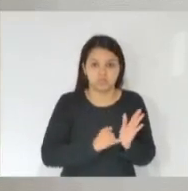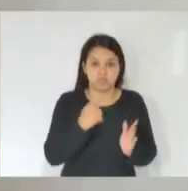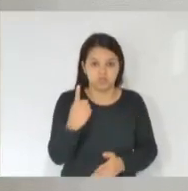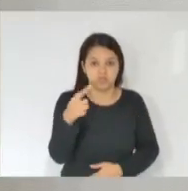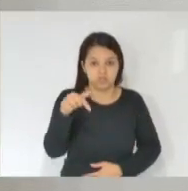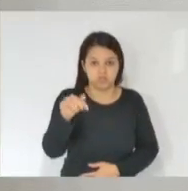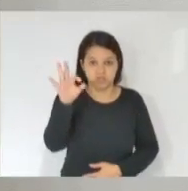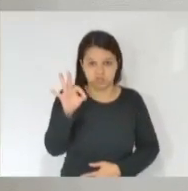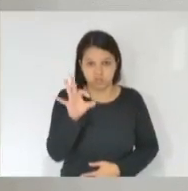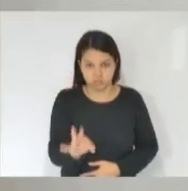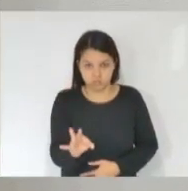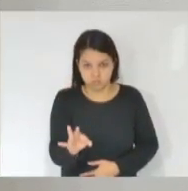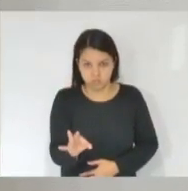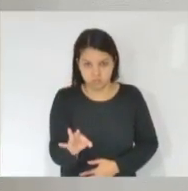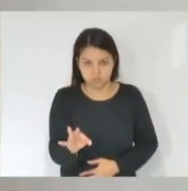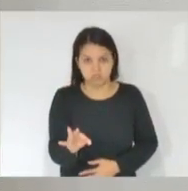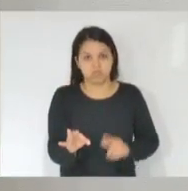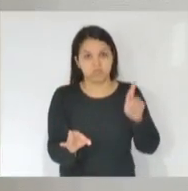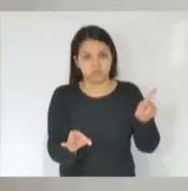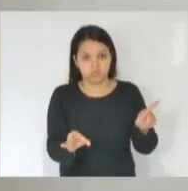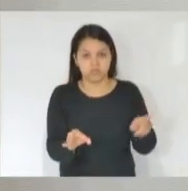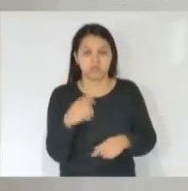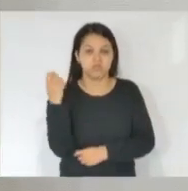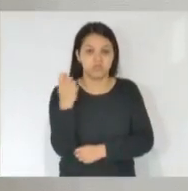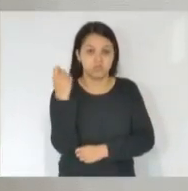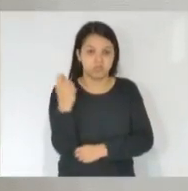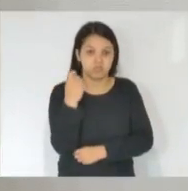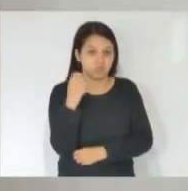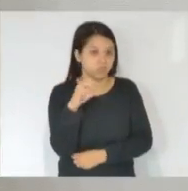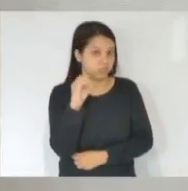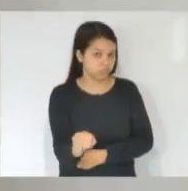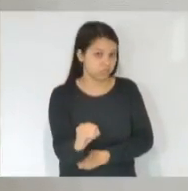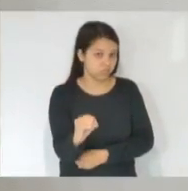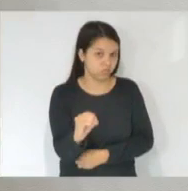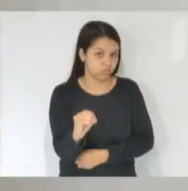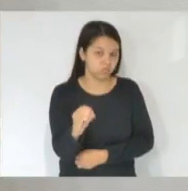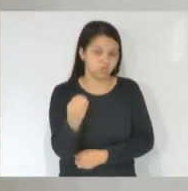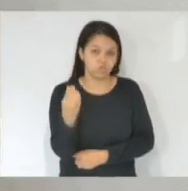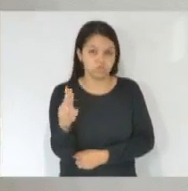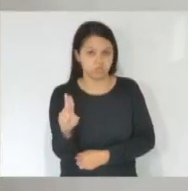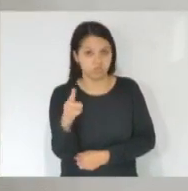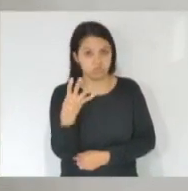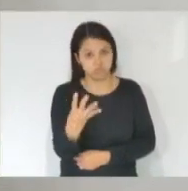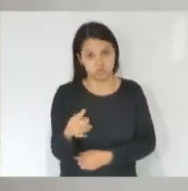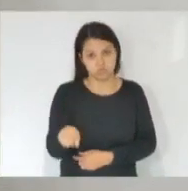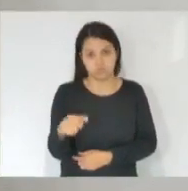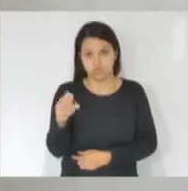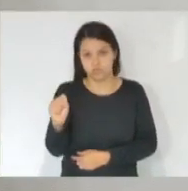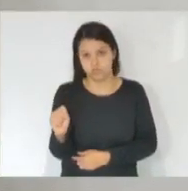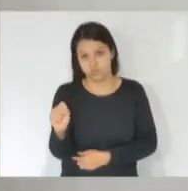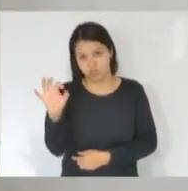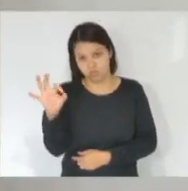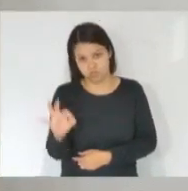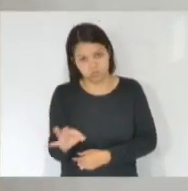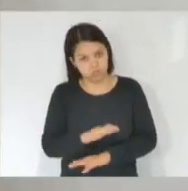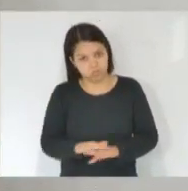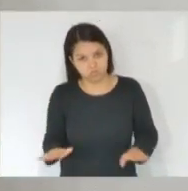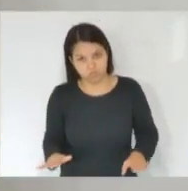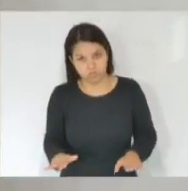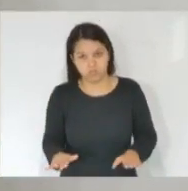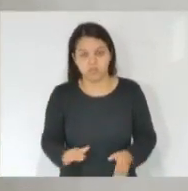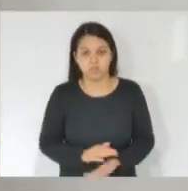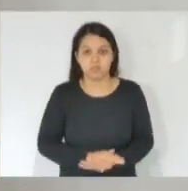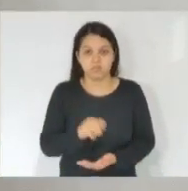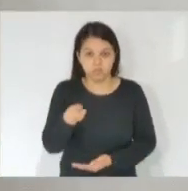17% quando o Rio Grande do Sul é 0% ou 4,8%, deputado Zé Milton Schaefer. Vossa Excelência, que é